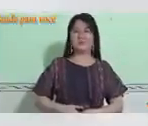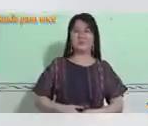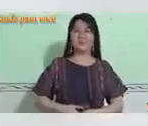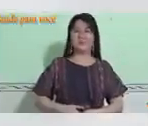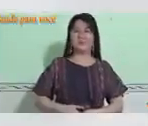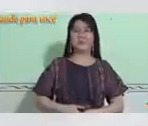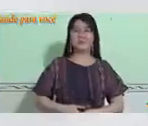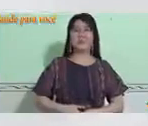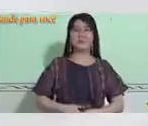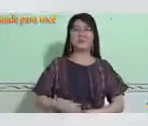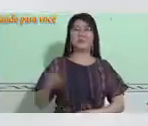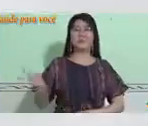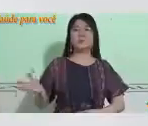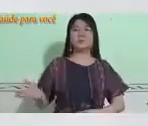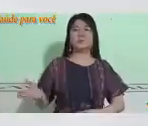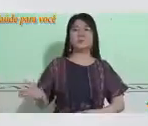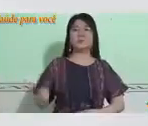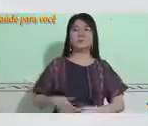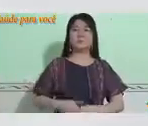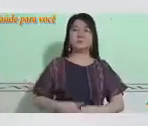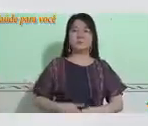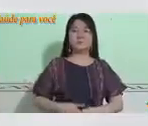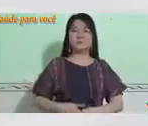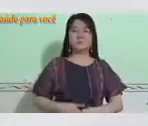que o corpo precisa.